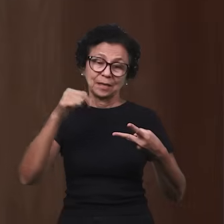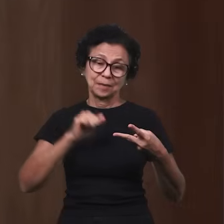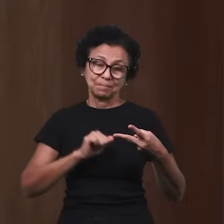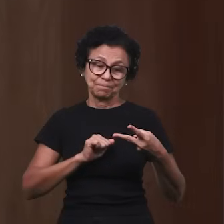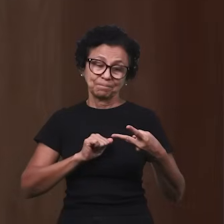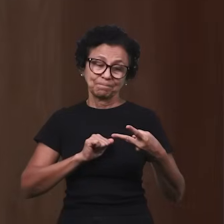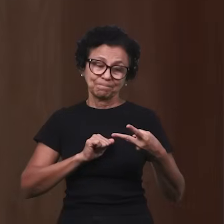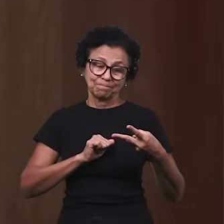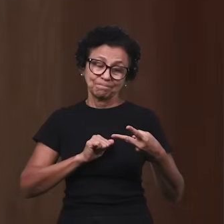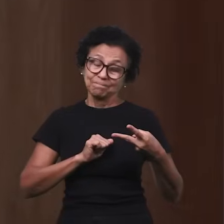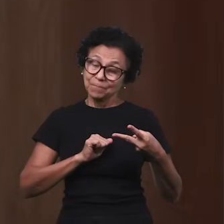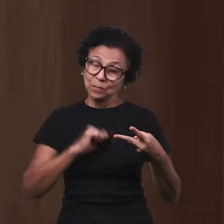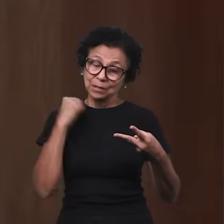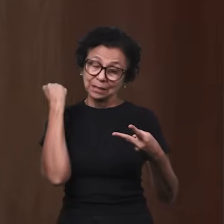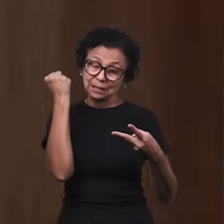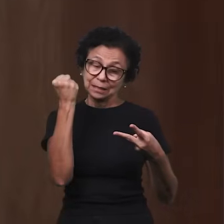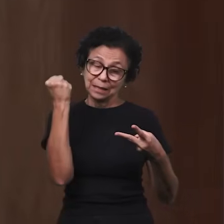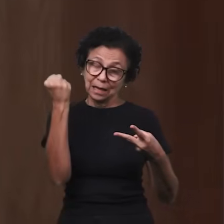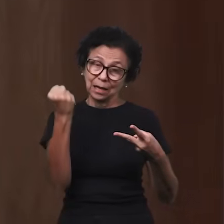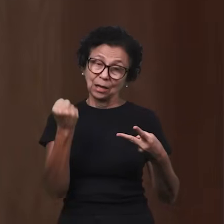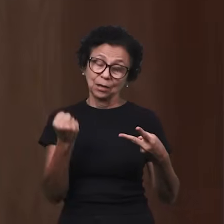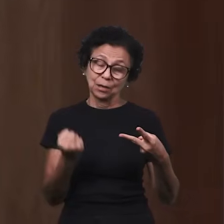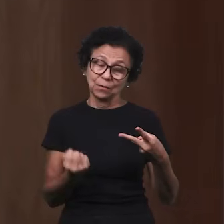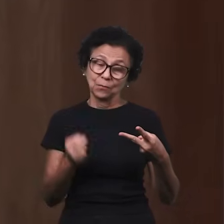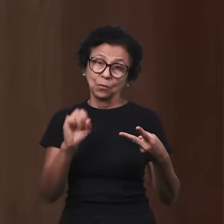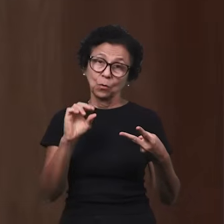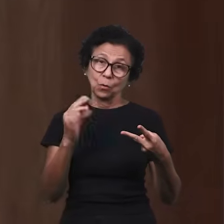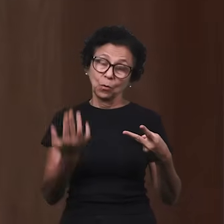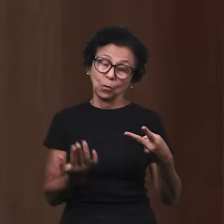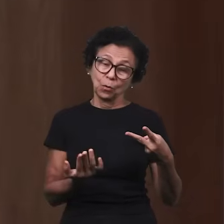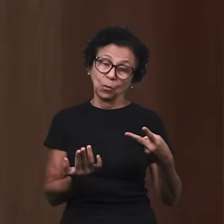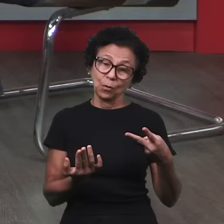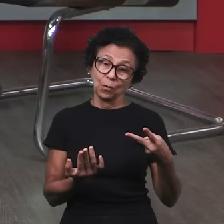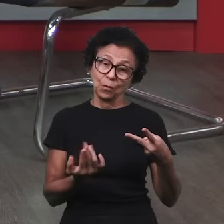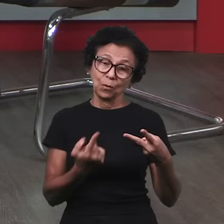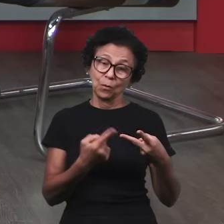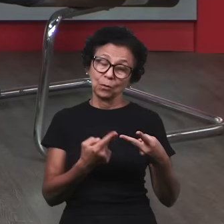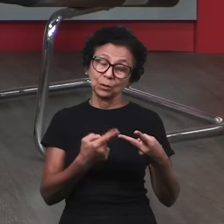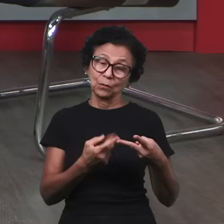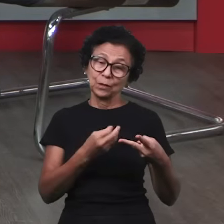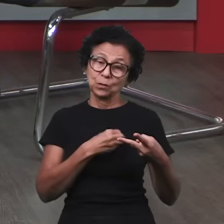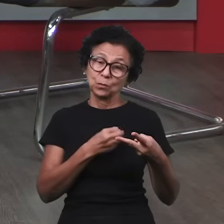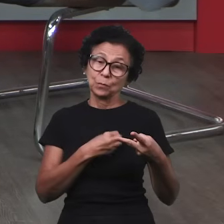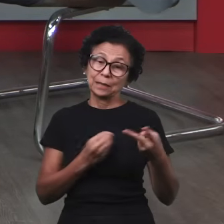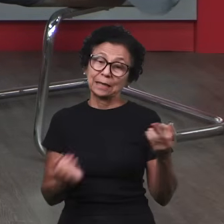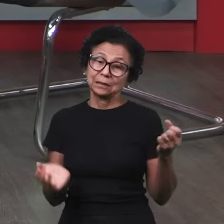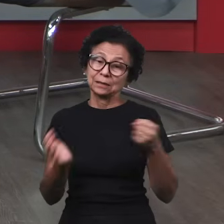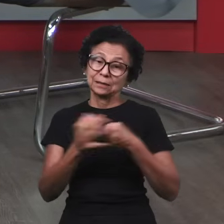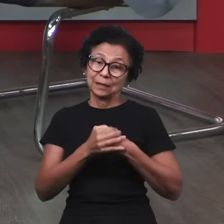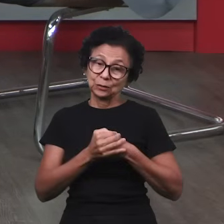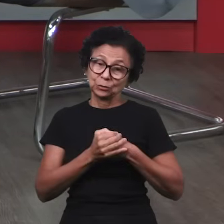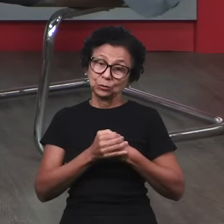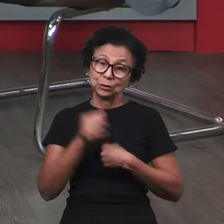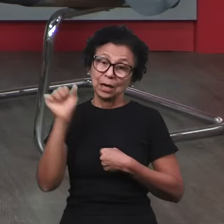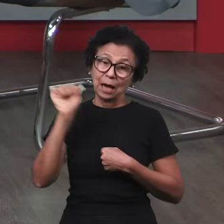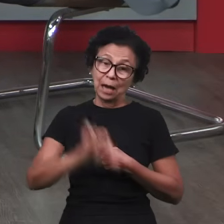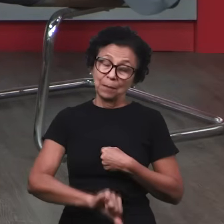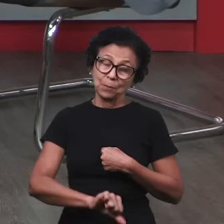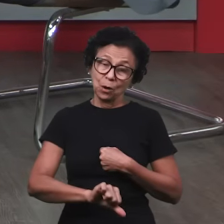o nosso invisível seja pior do que o dele. Aí ele ficou calado. Então veja só, exatamente